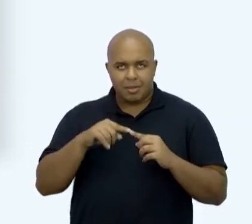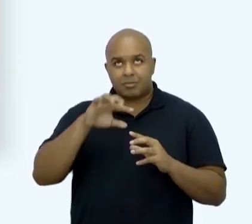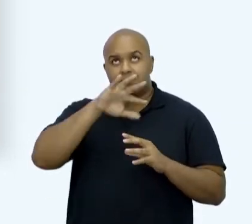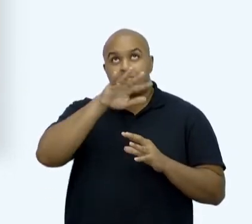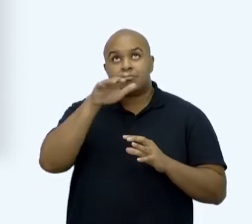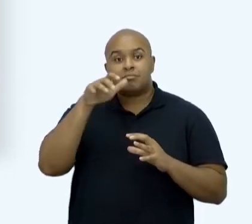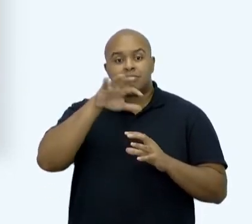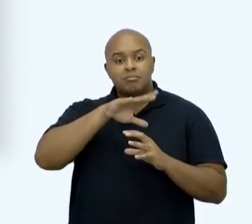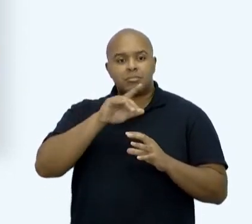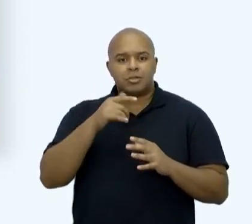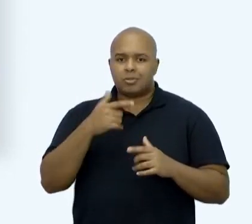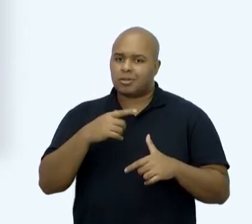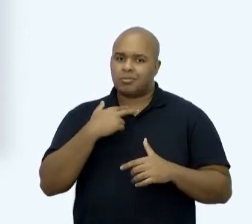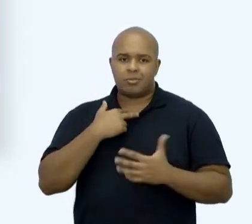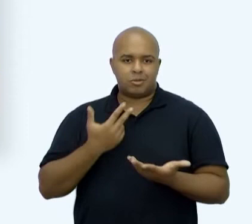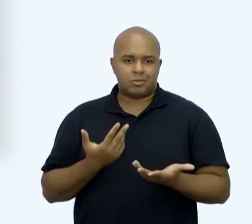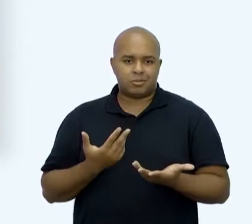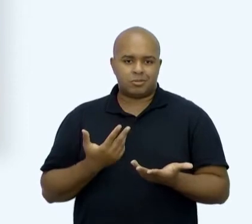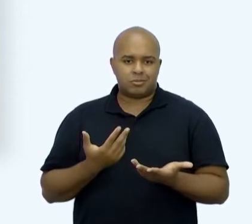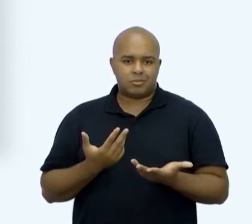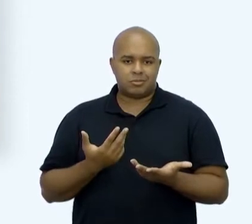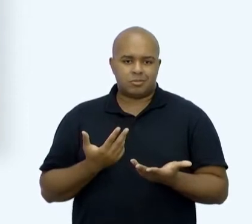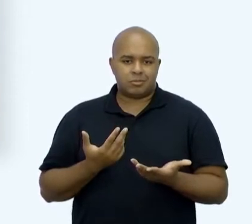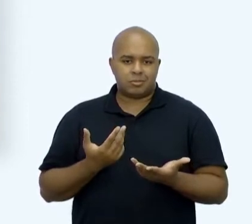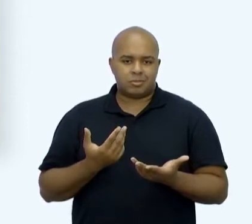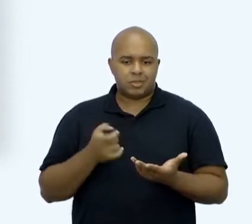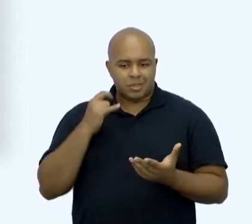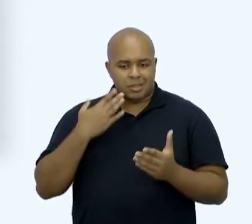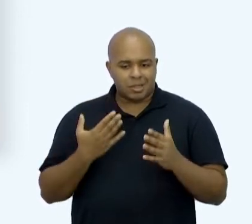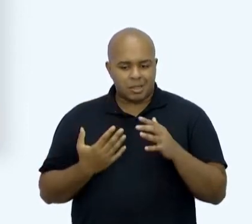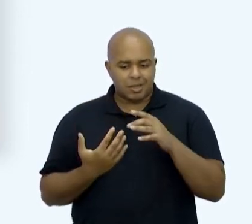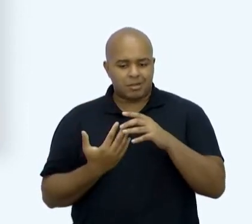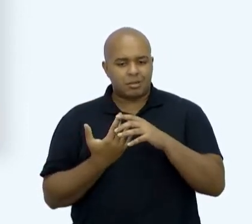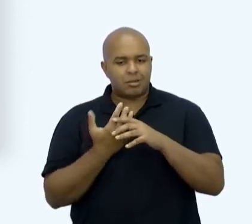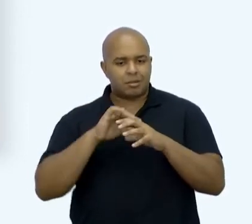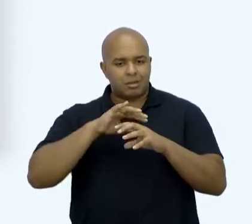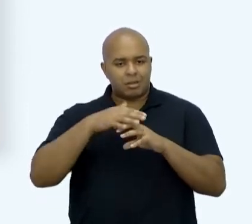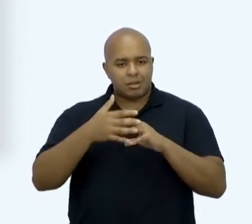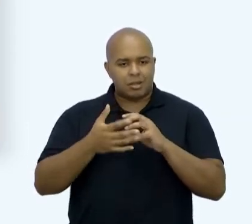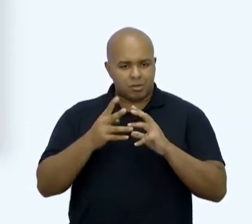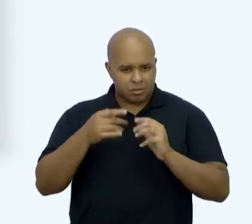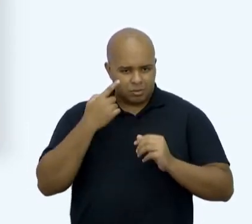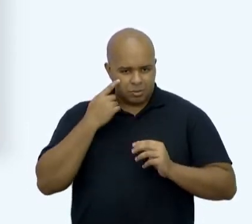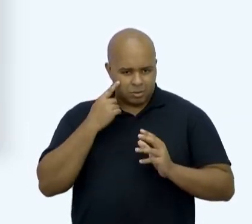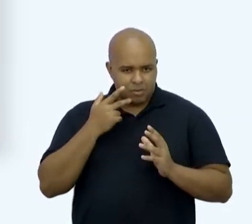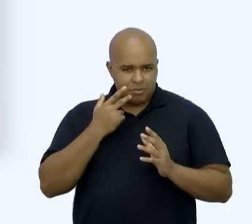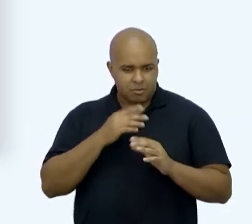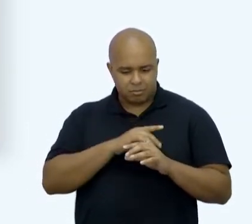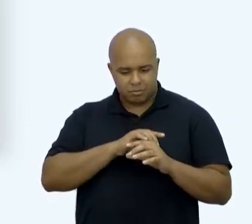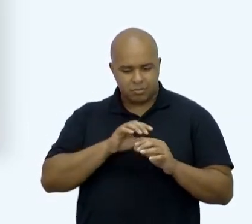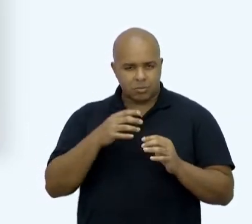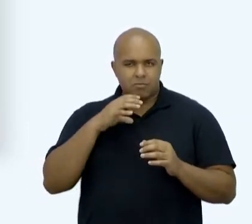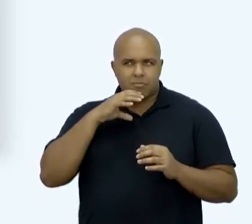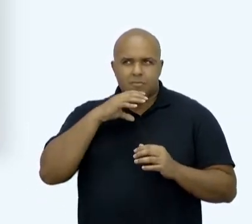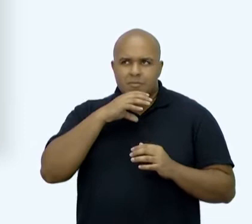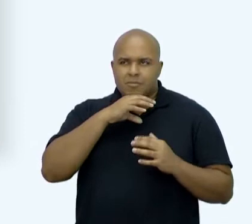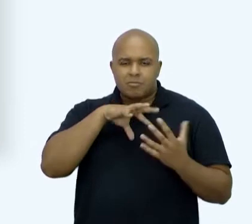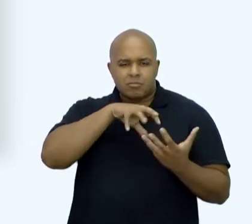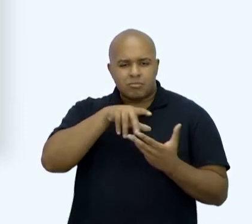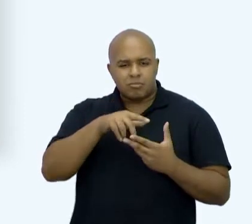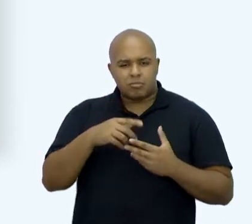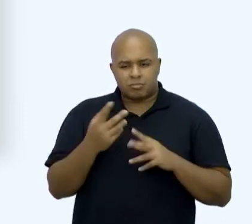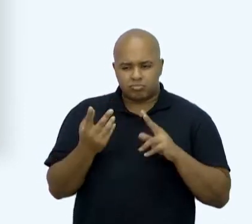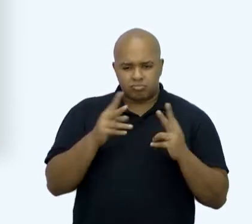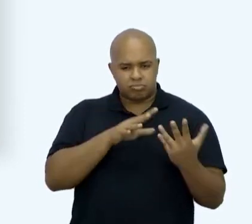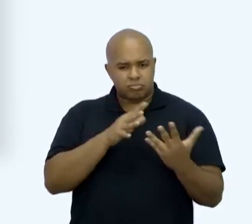atmosfera, onde não deveria estar. Se ele entra na atmosfera, tal como você já ouviu falar do aquecimento global e das